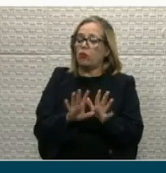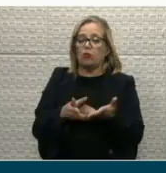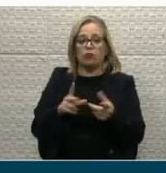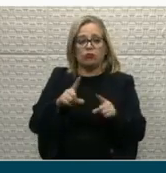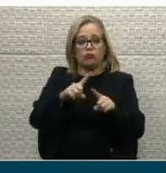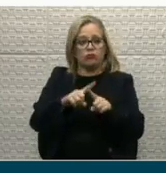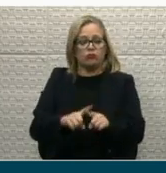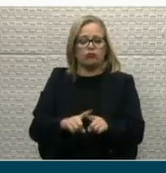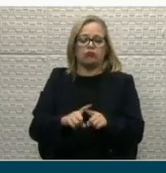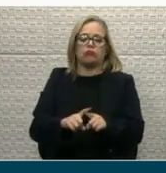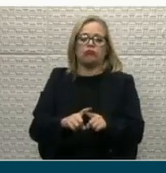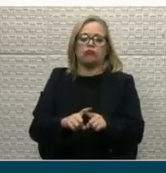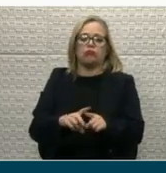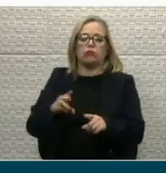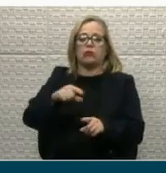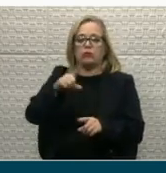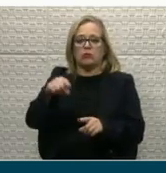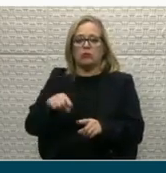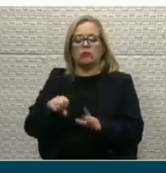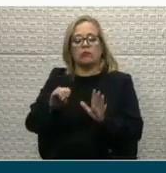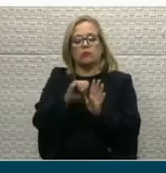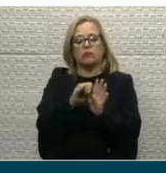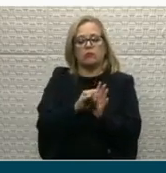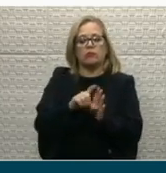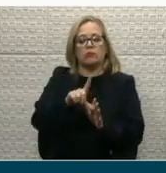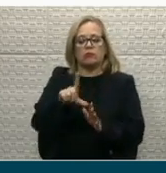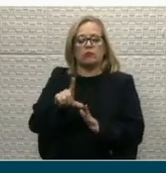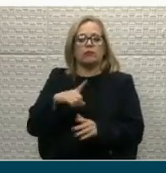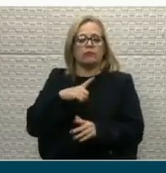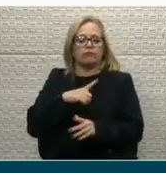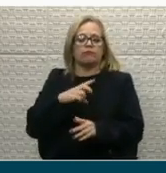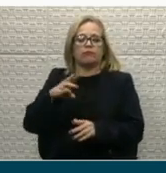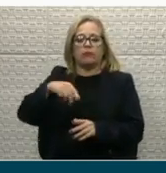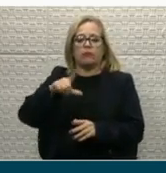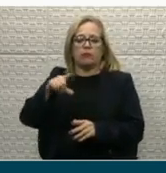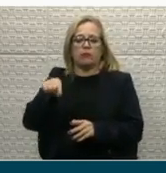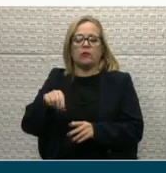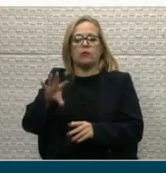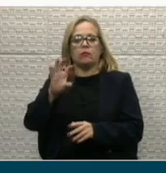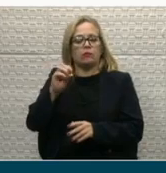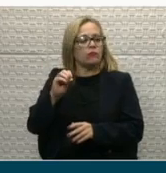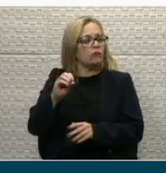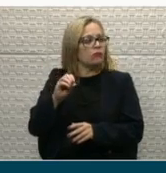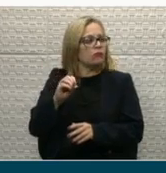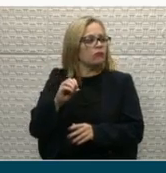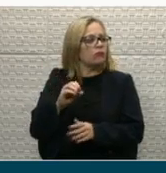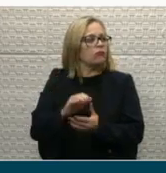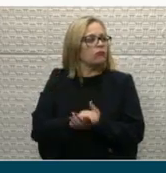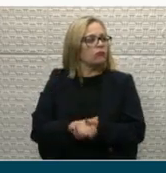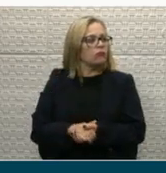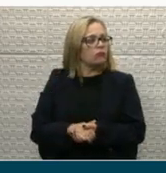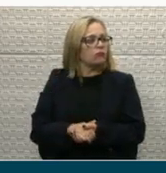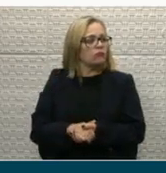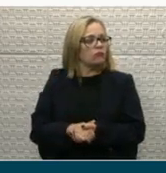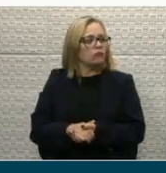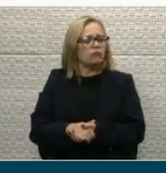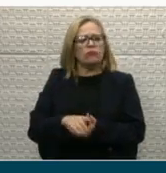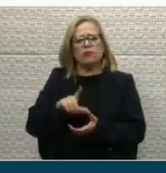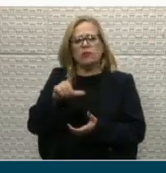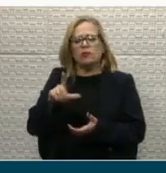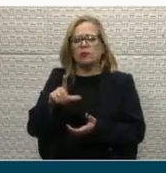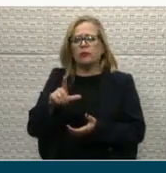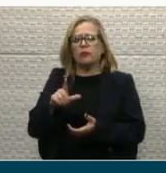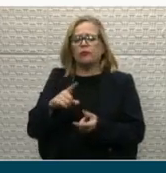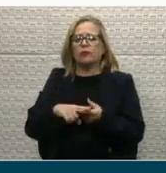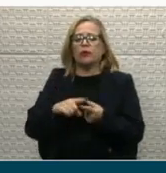multiplico a matriz identidade por lambda, eu vou ter a matriz lambda 0, 0 lambda. Porque lambda é um número